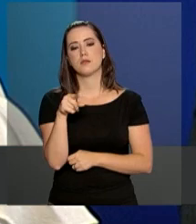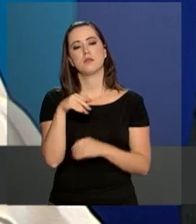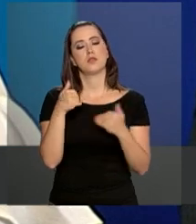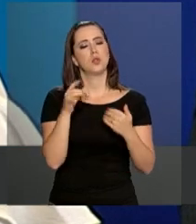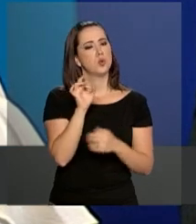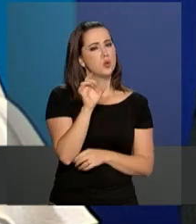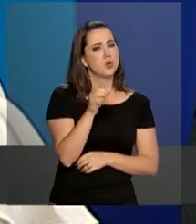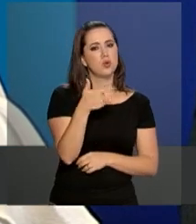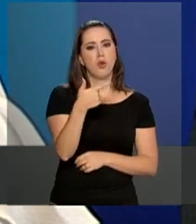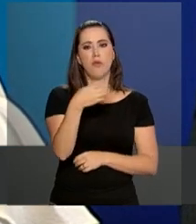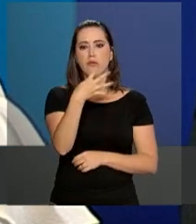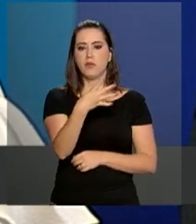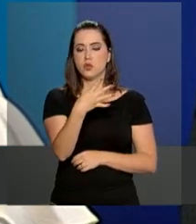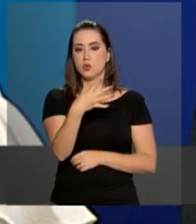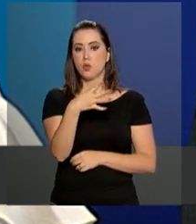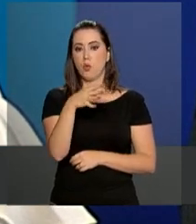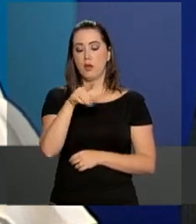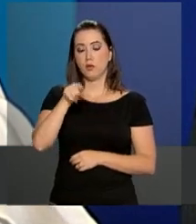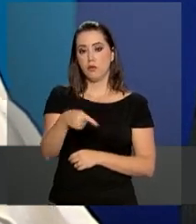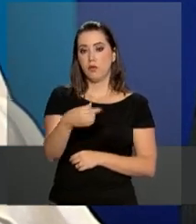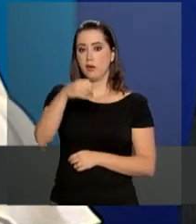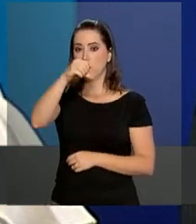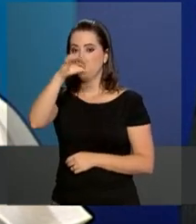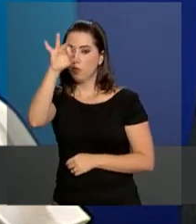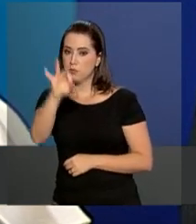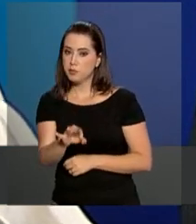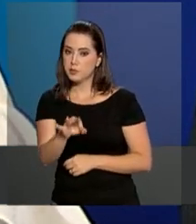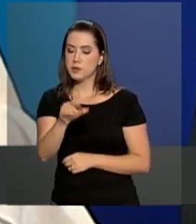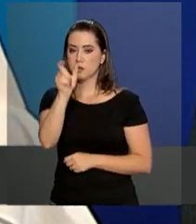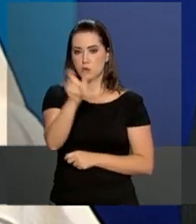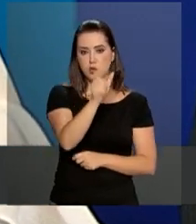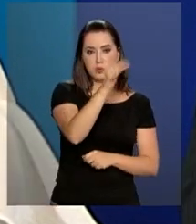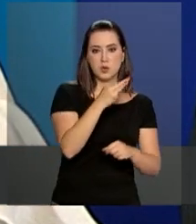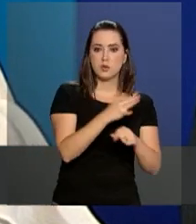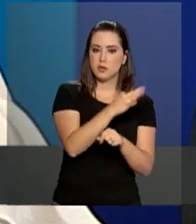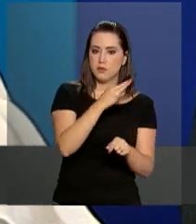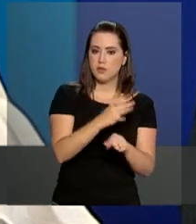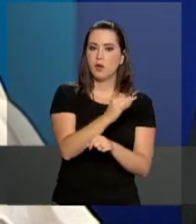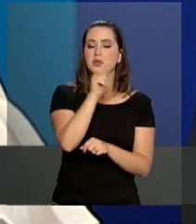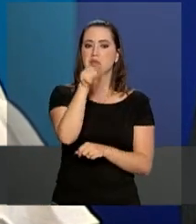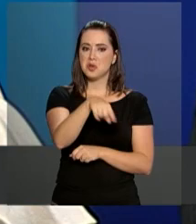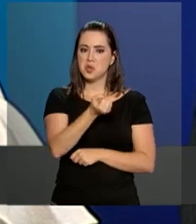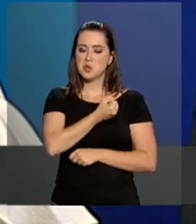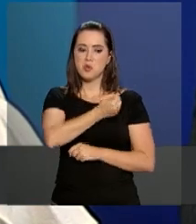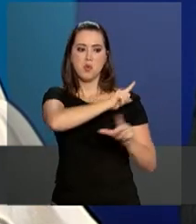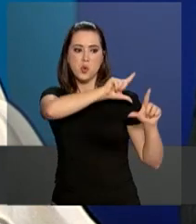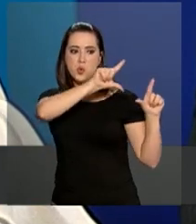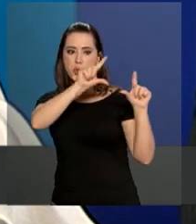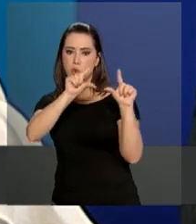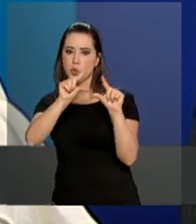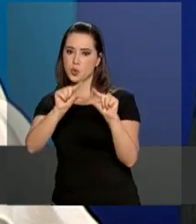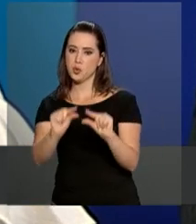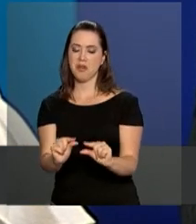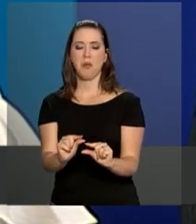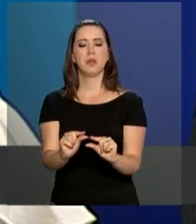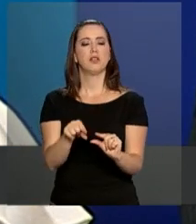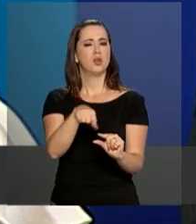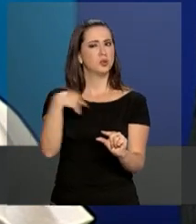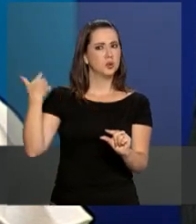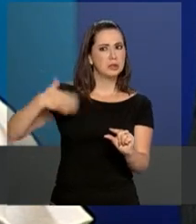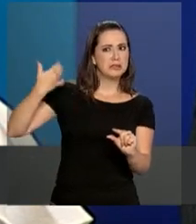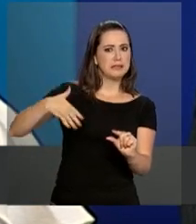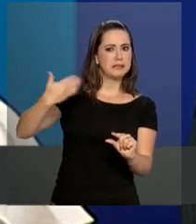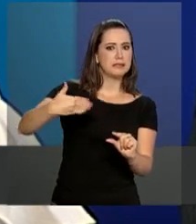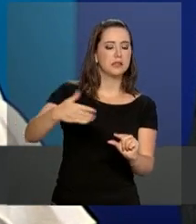24,9 por cento de ausentes e essa é só o início de fato a menor taxa de ausentes dos últimos